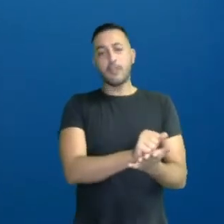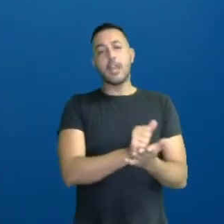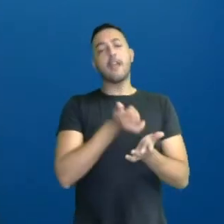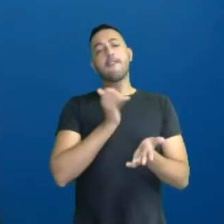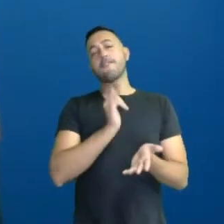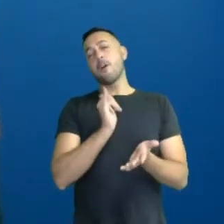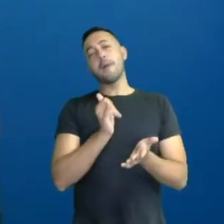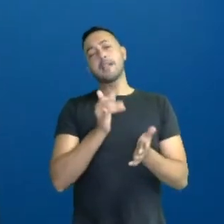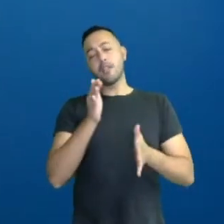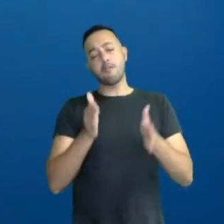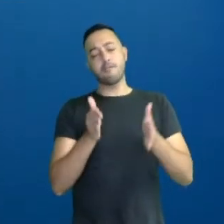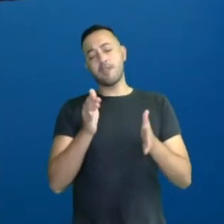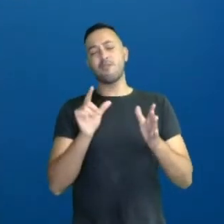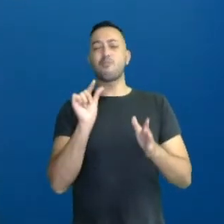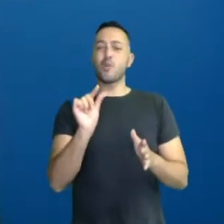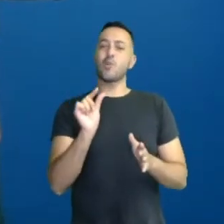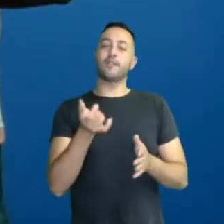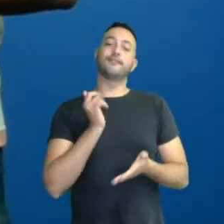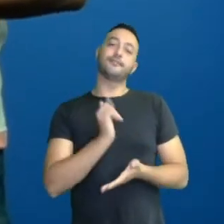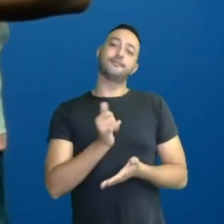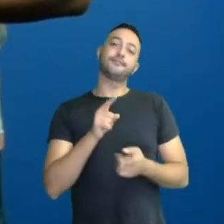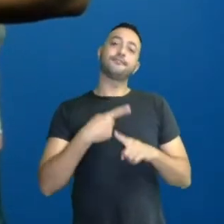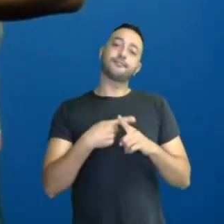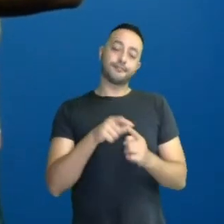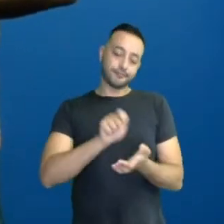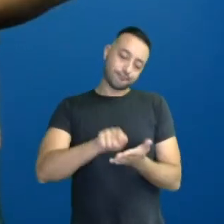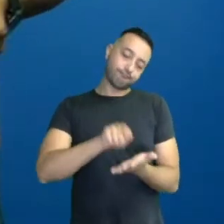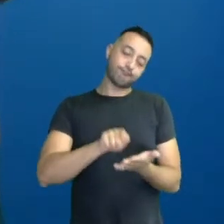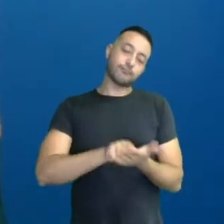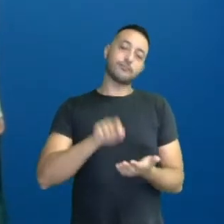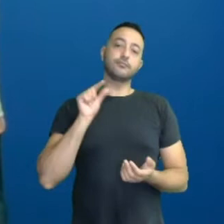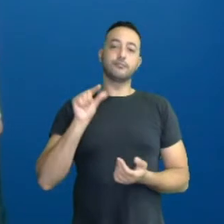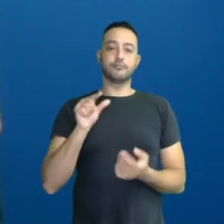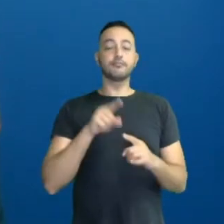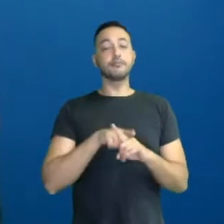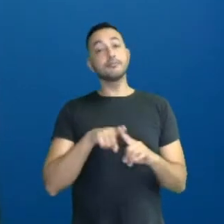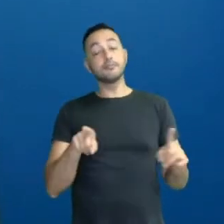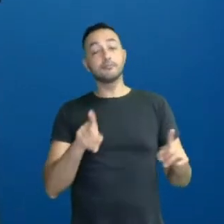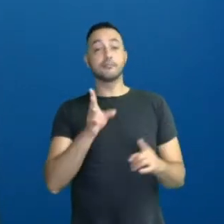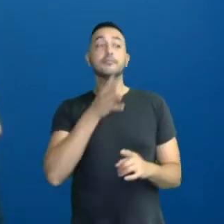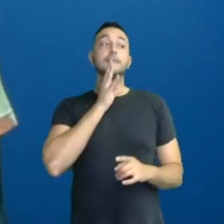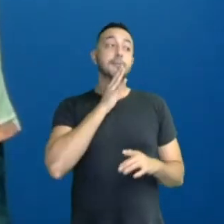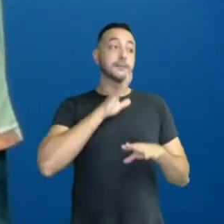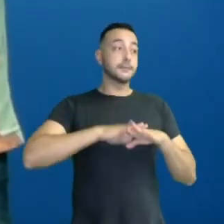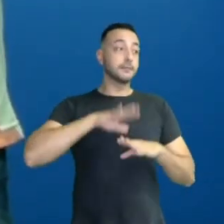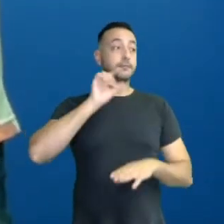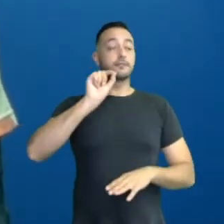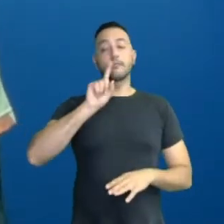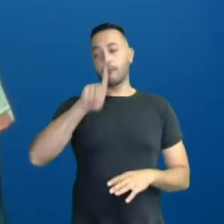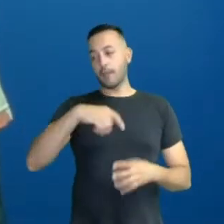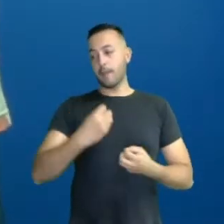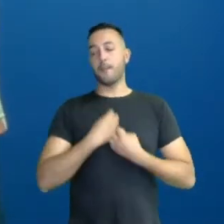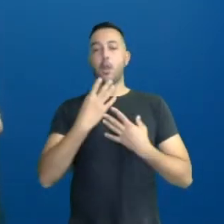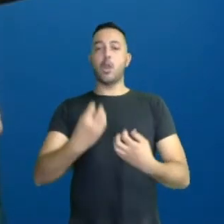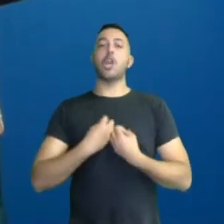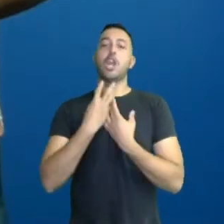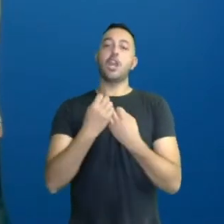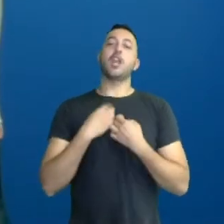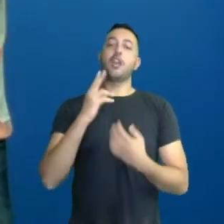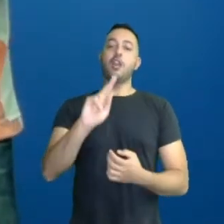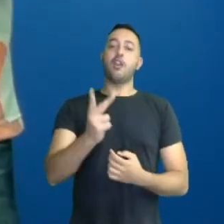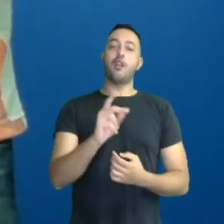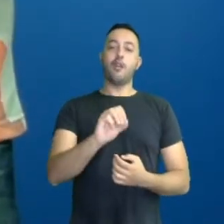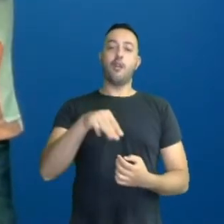informação sobre esse período, porque, como eu disse, existem poucos registros históricos. O que se é conhecido é os poemas deixados por